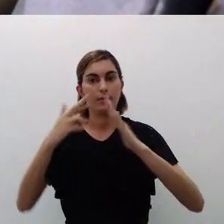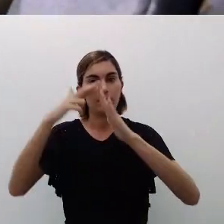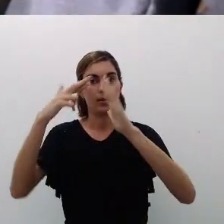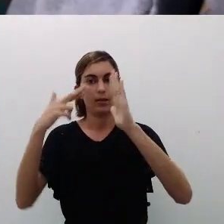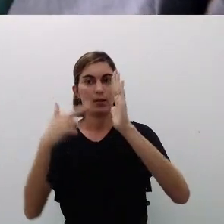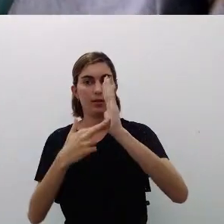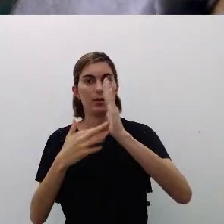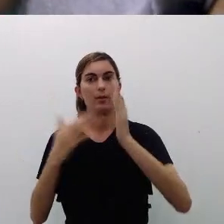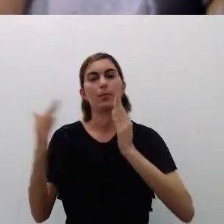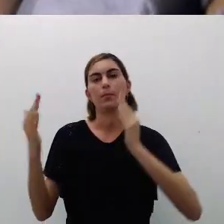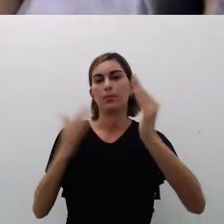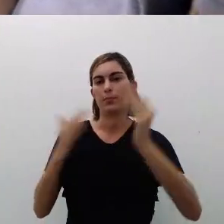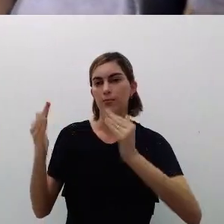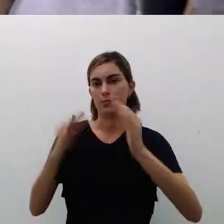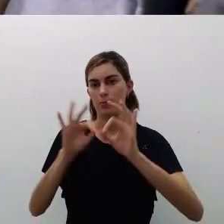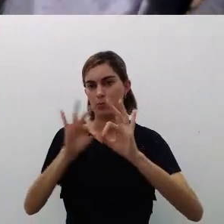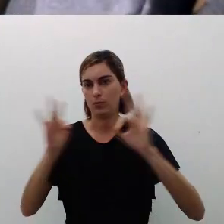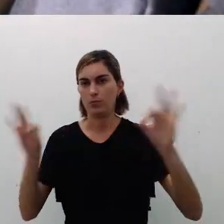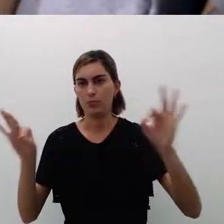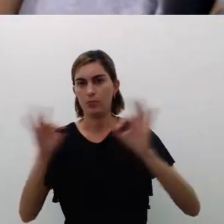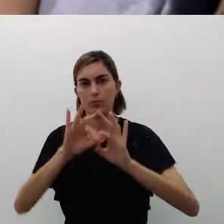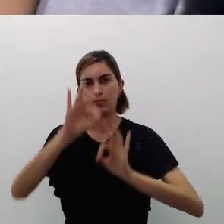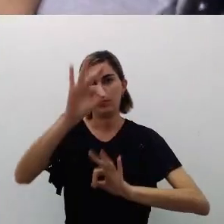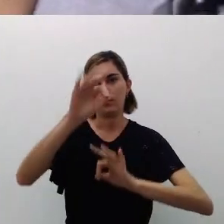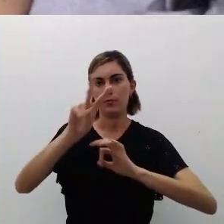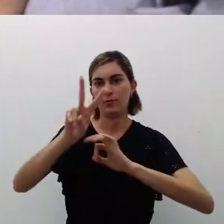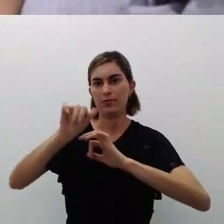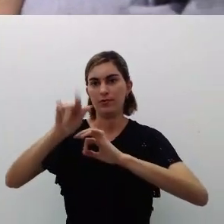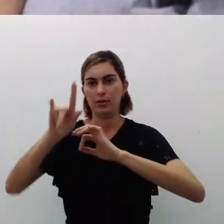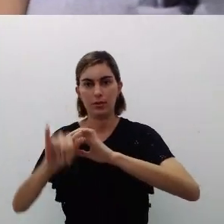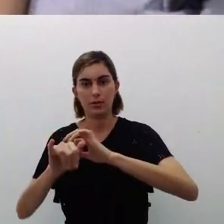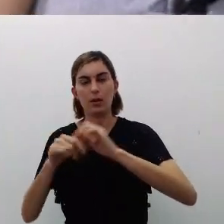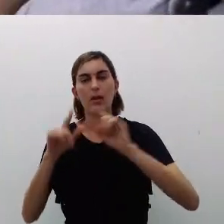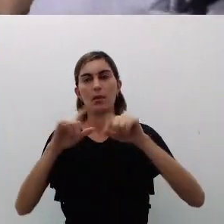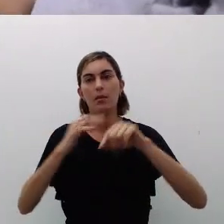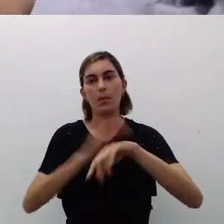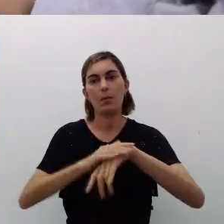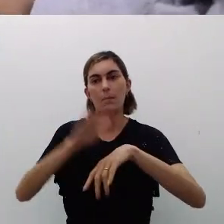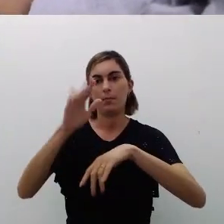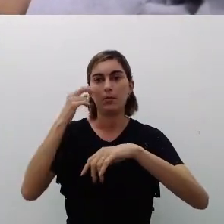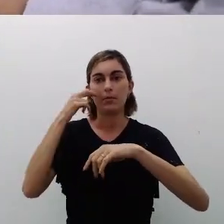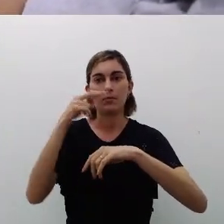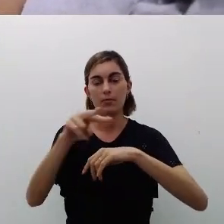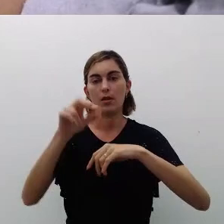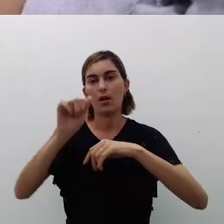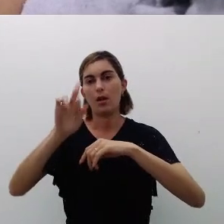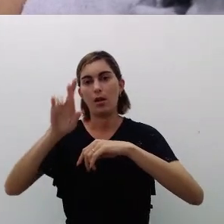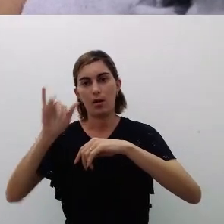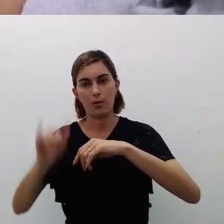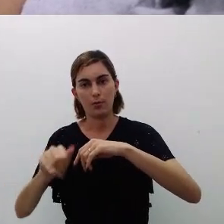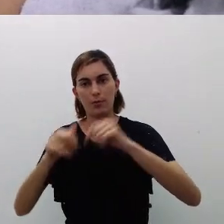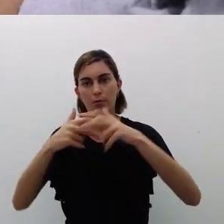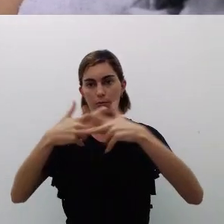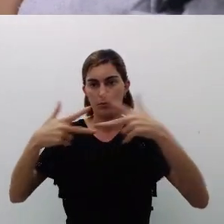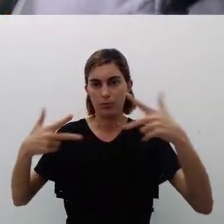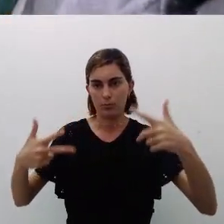distância entre essa viga e a coifa está mais dentro de uma medida áurea dos objetos,